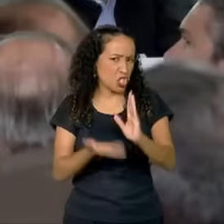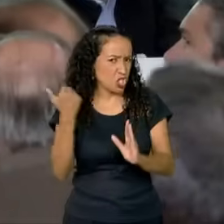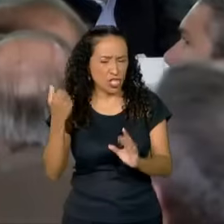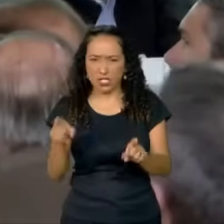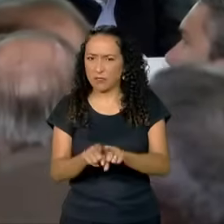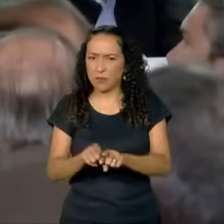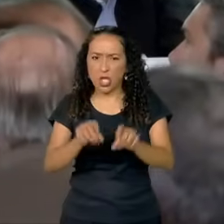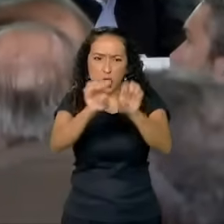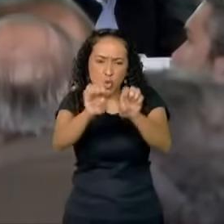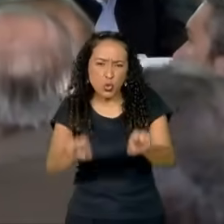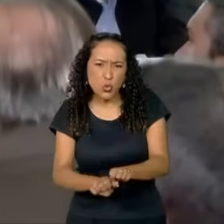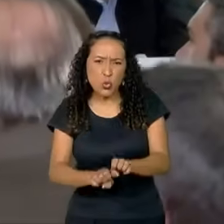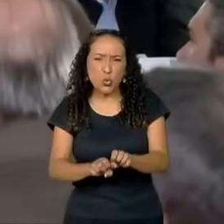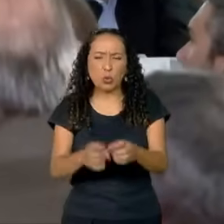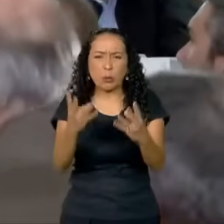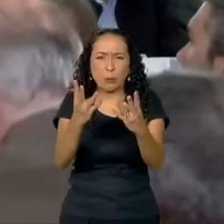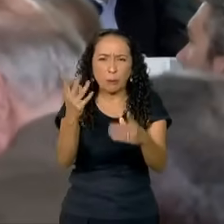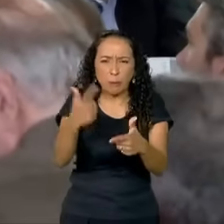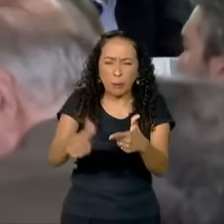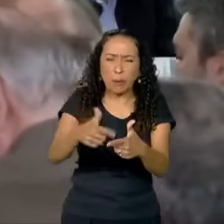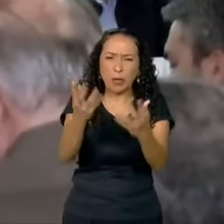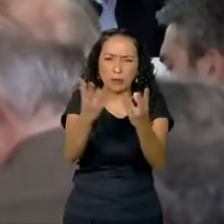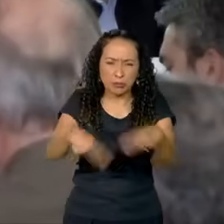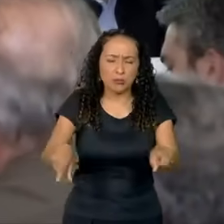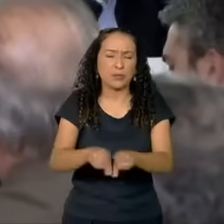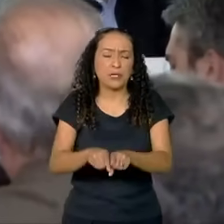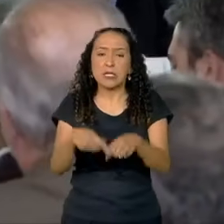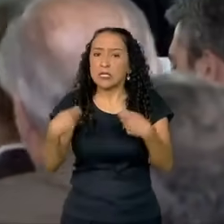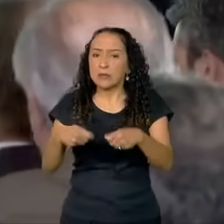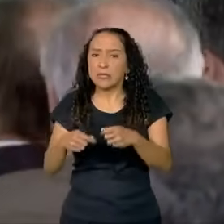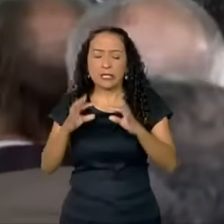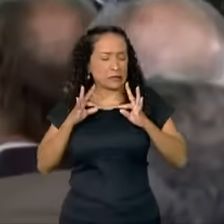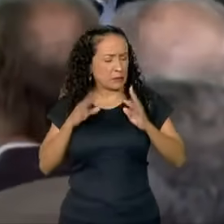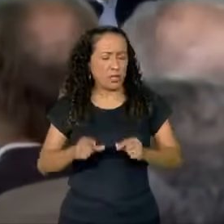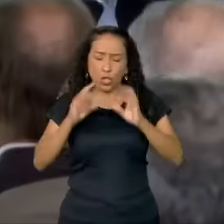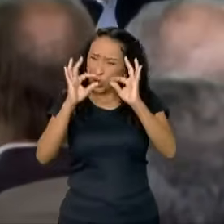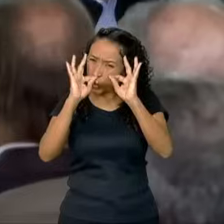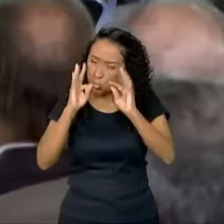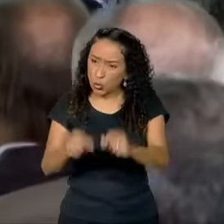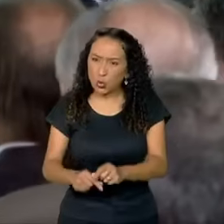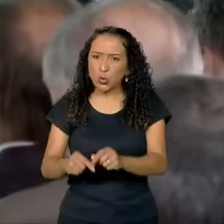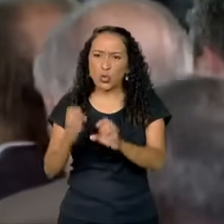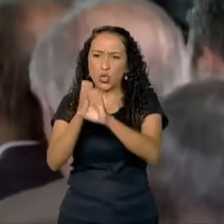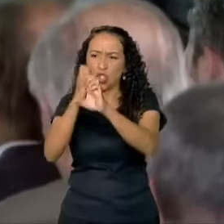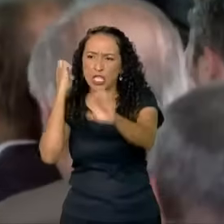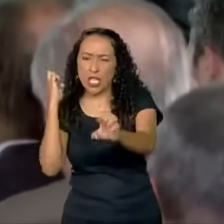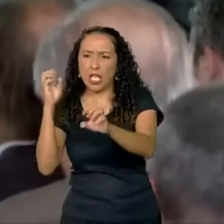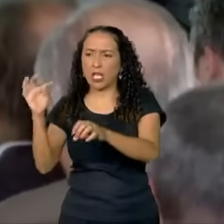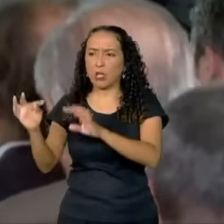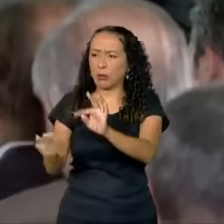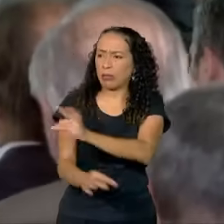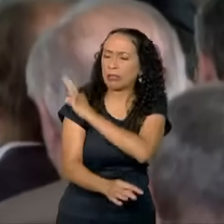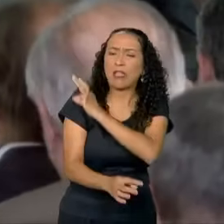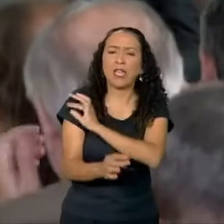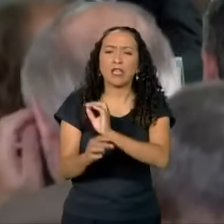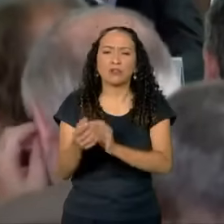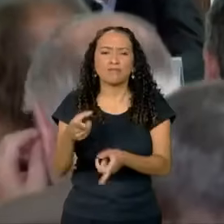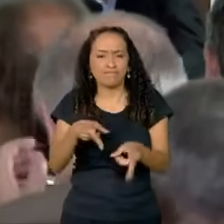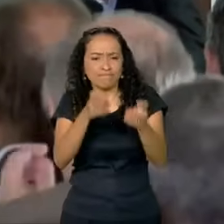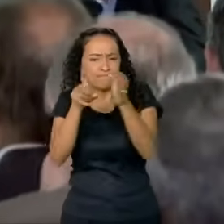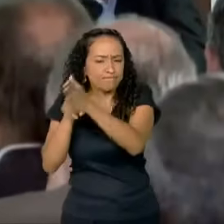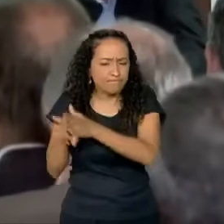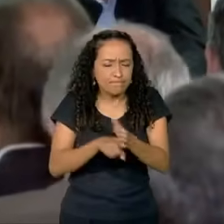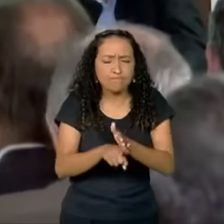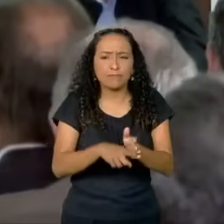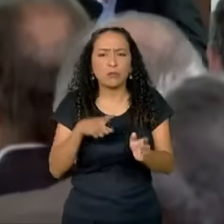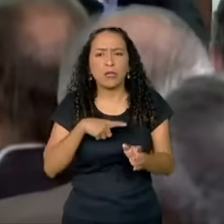foram comprometidas. A gente vai precisar de uma varredura com engenheiros, com técnicos, para ver o que, que se aproveita, o que não se aproveita, o que está em segurança, o que